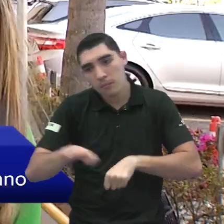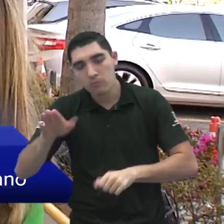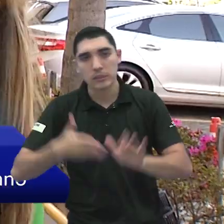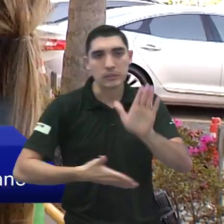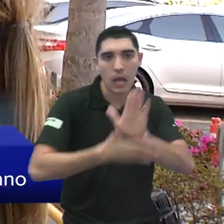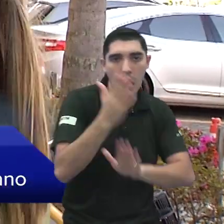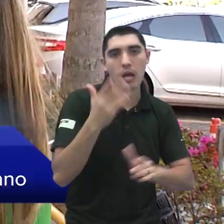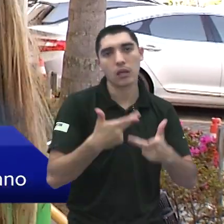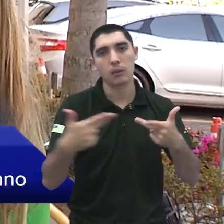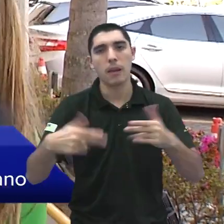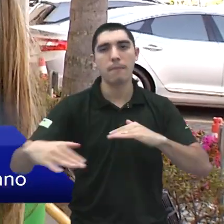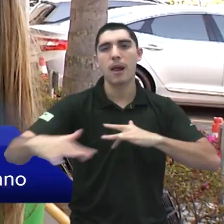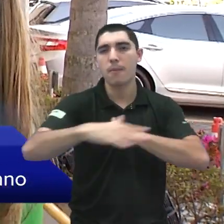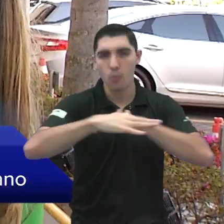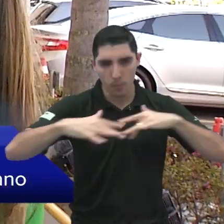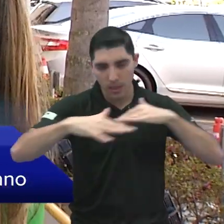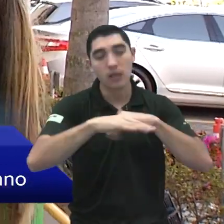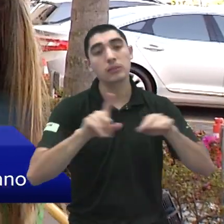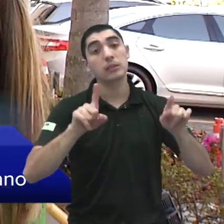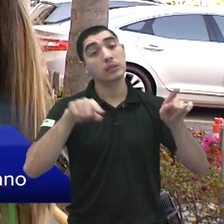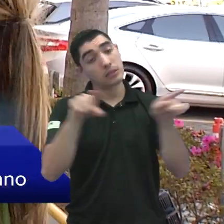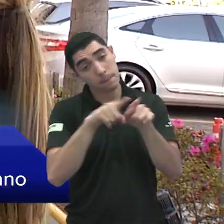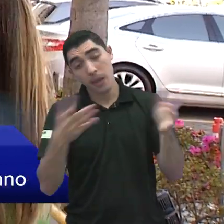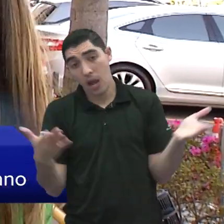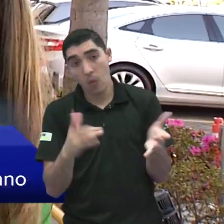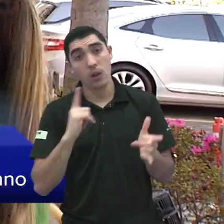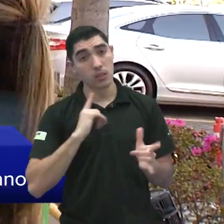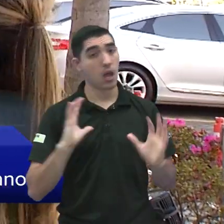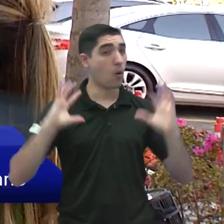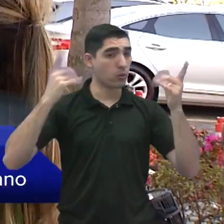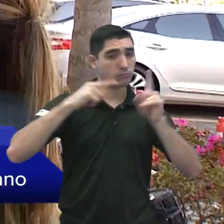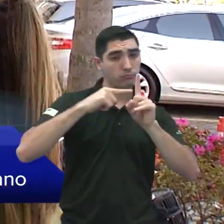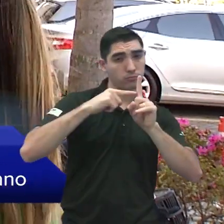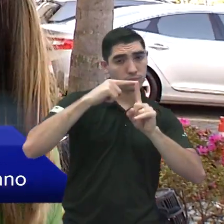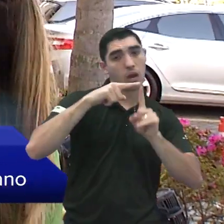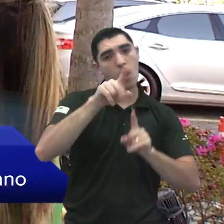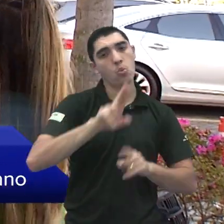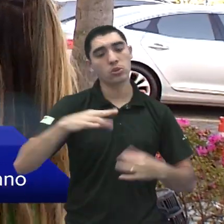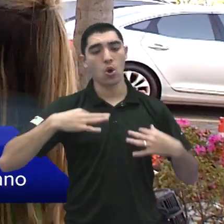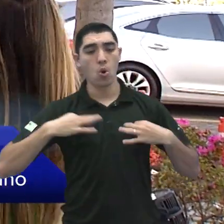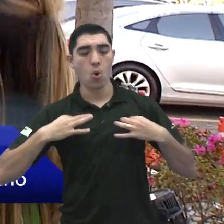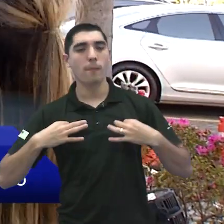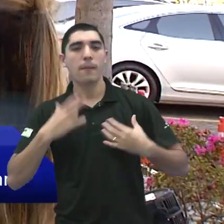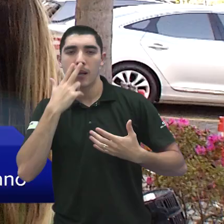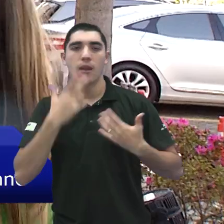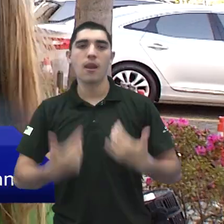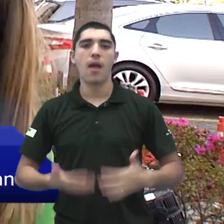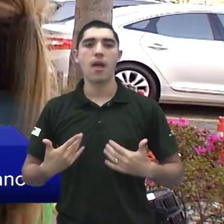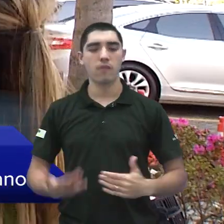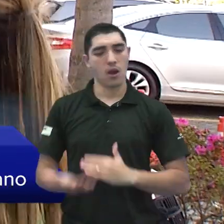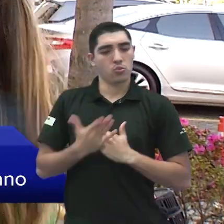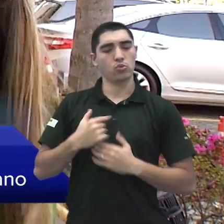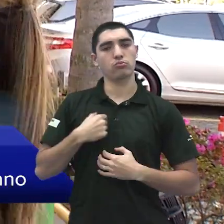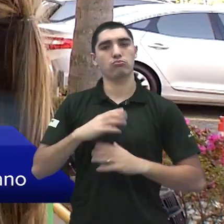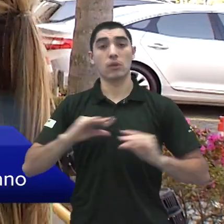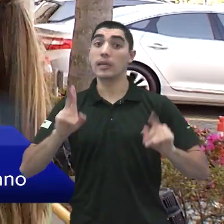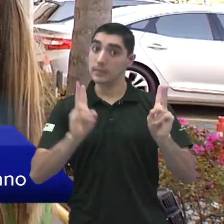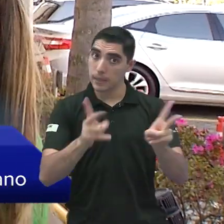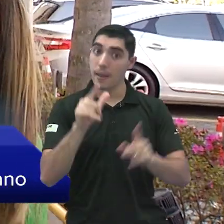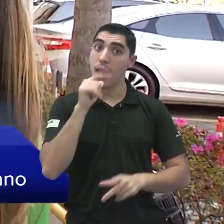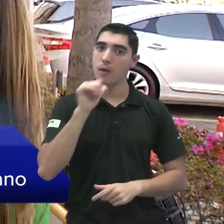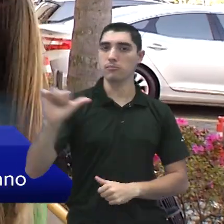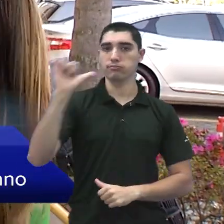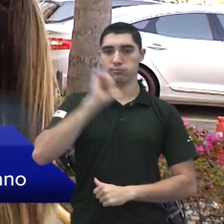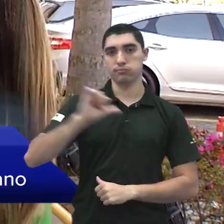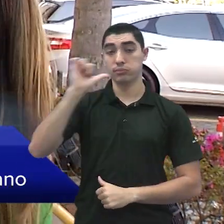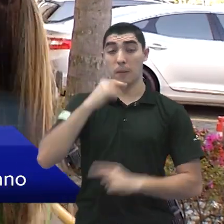mais forte, também essa questão nas temperaturas que ficam mais elevadas agora, né? Usar roupas um pouco mais leves para ajudar e manter